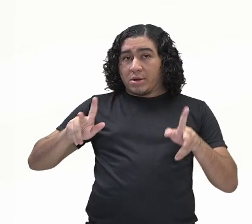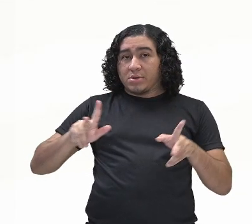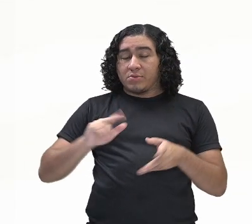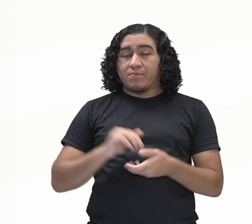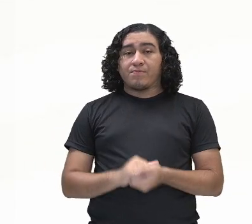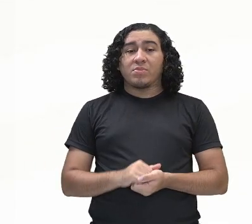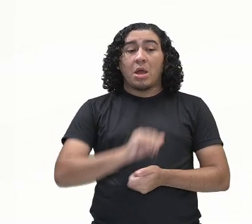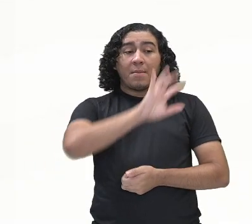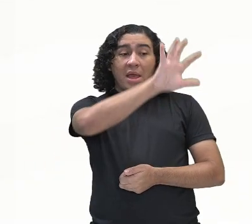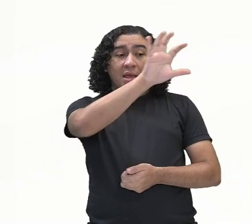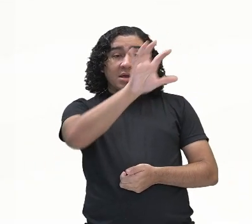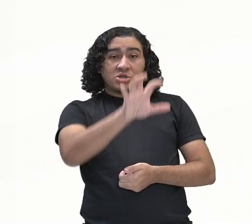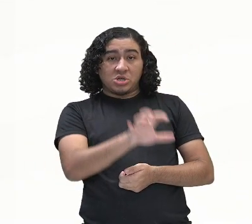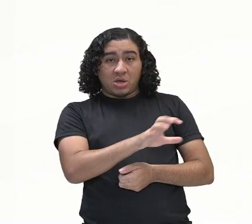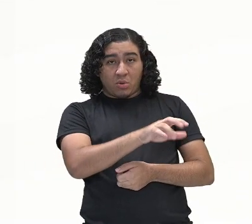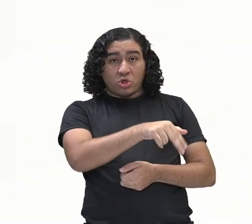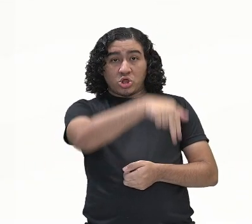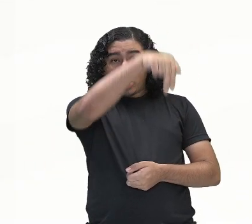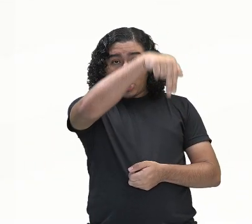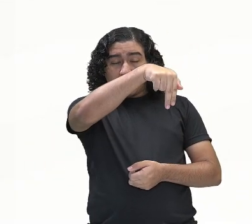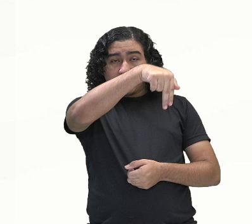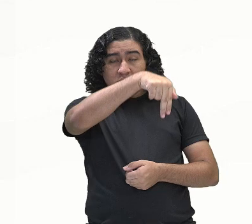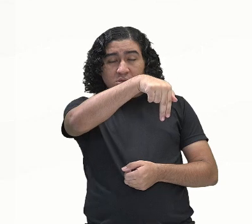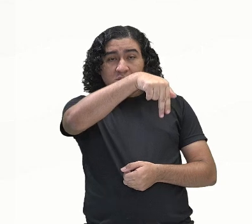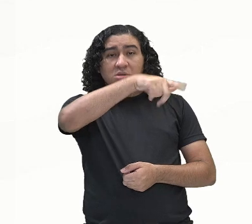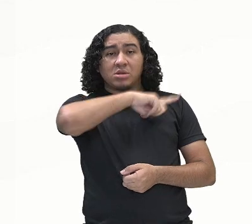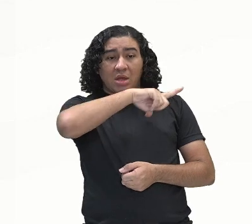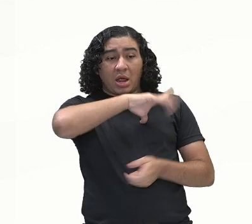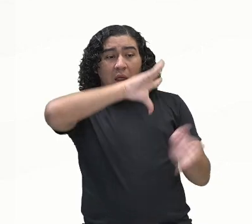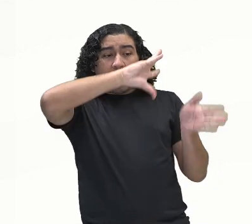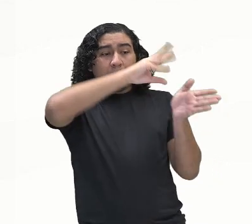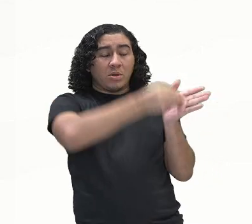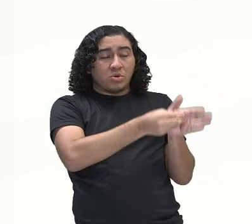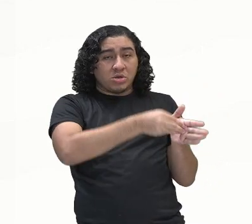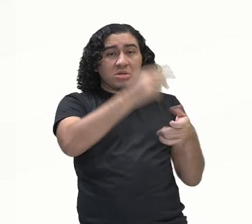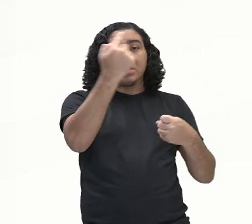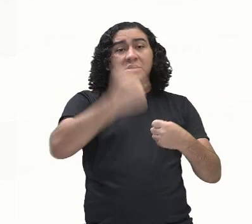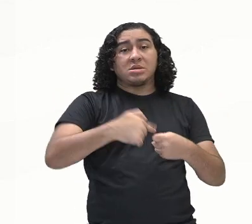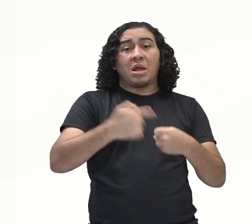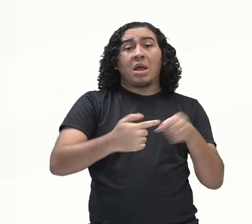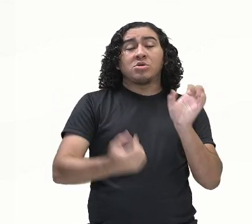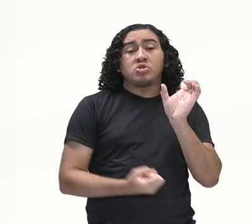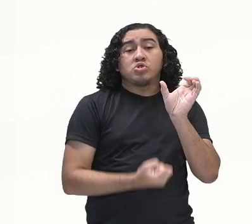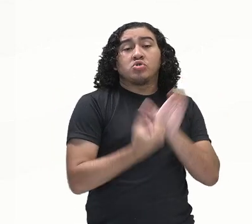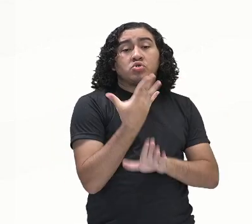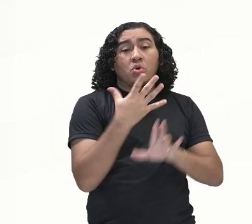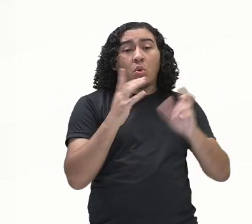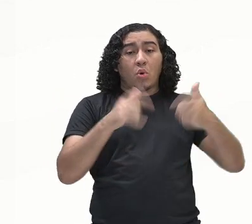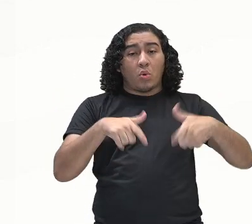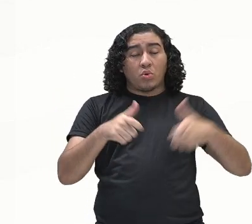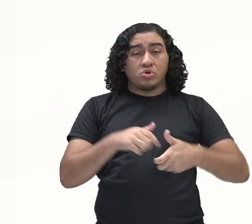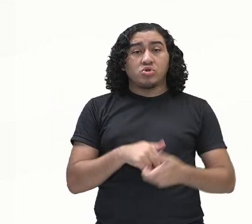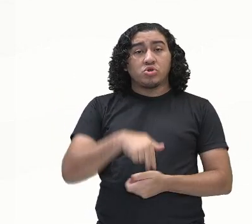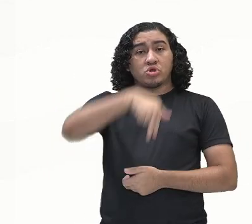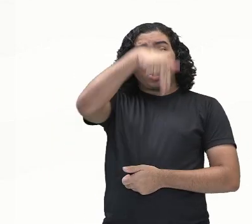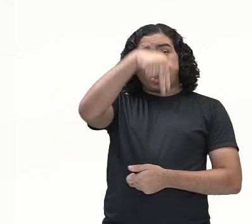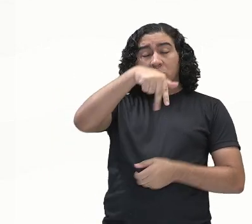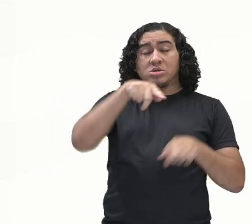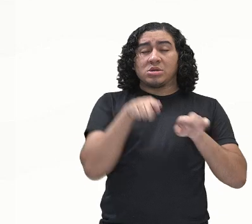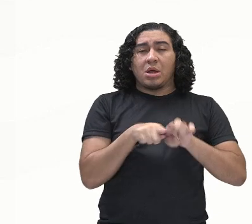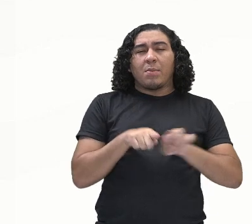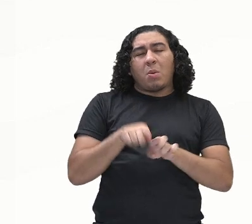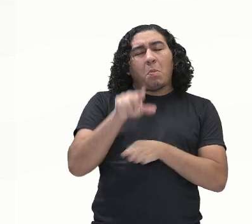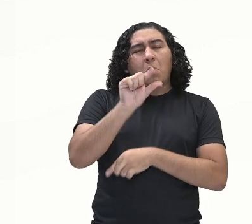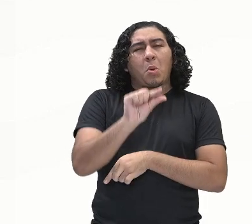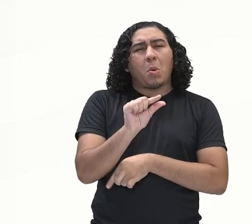a gente se refere às cidades que surgiram na região norte e também um pouco